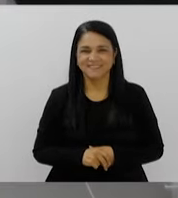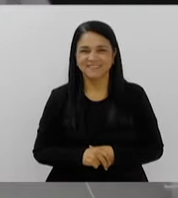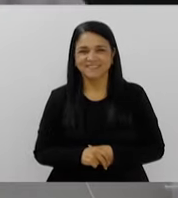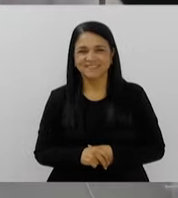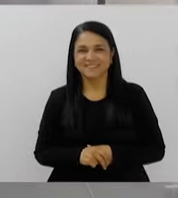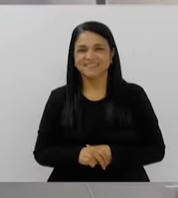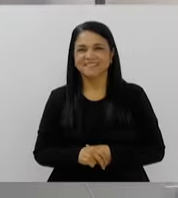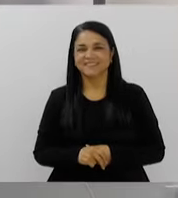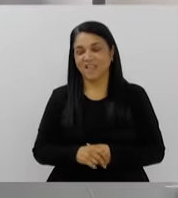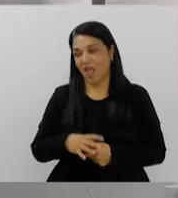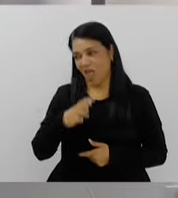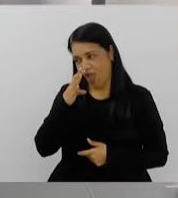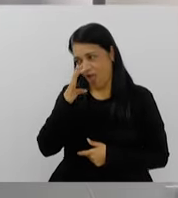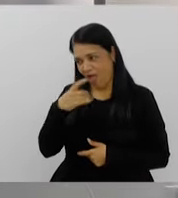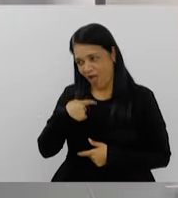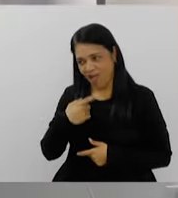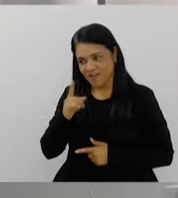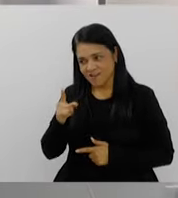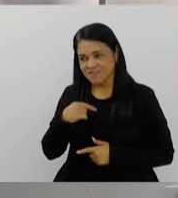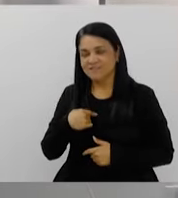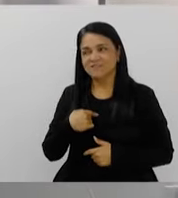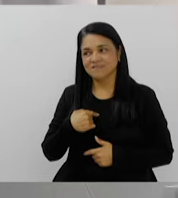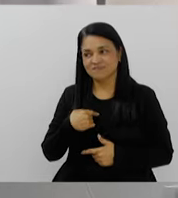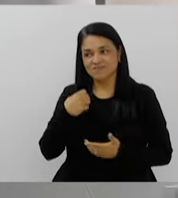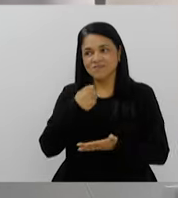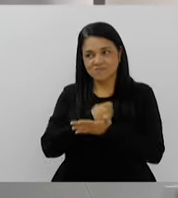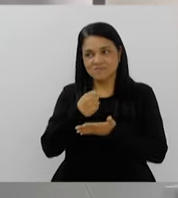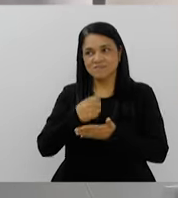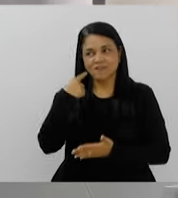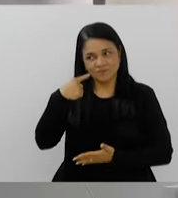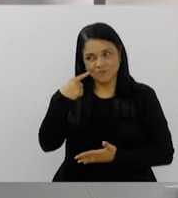Injúria, calúnia e difamação. Você pode contratar um advogado.